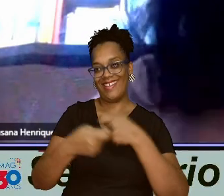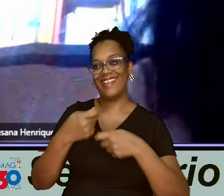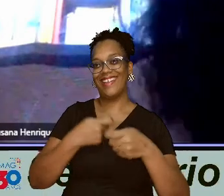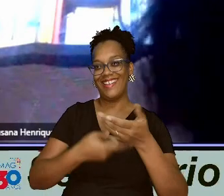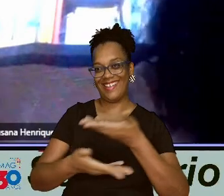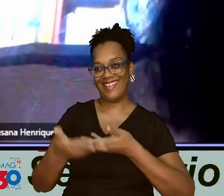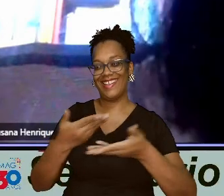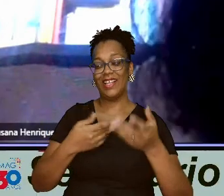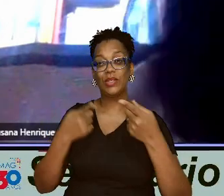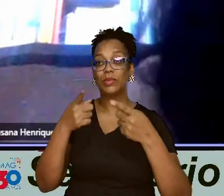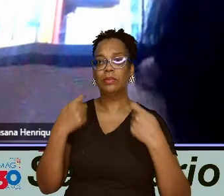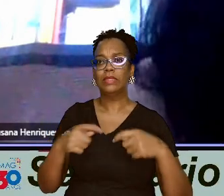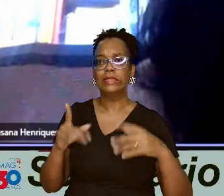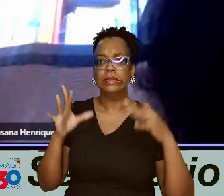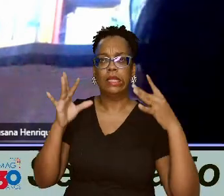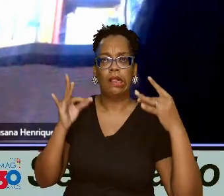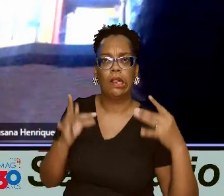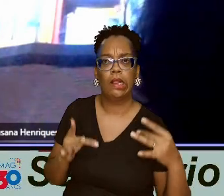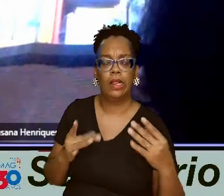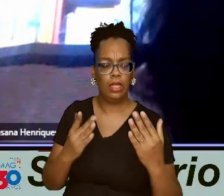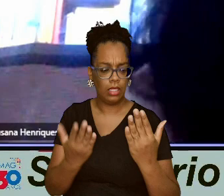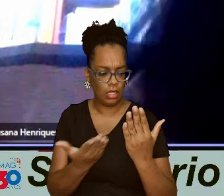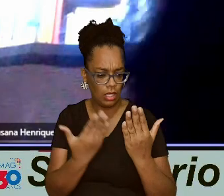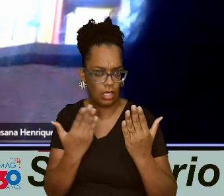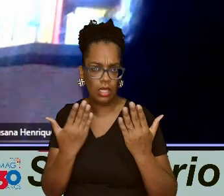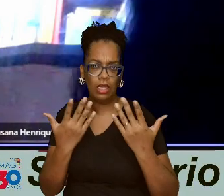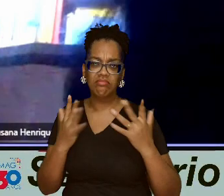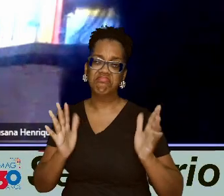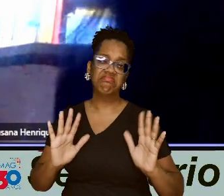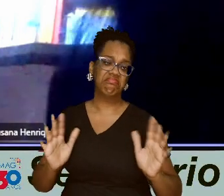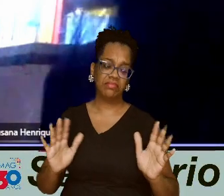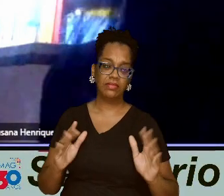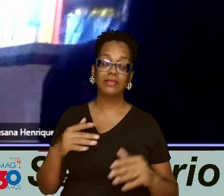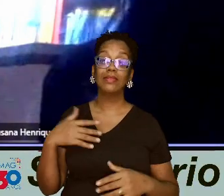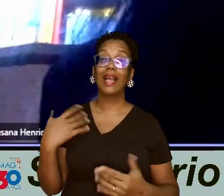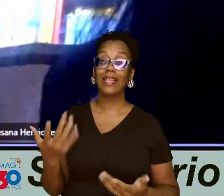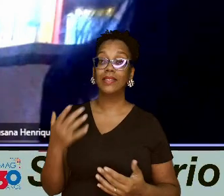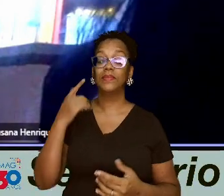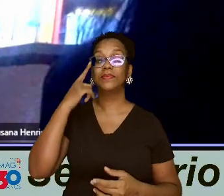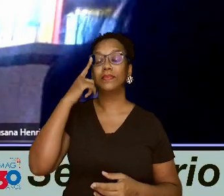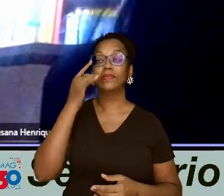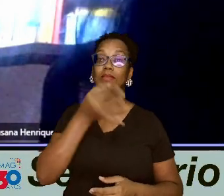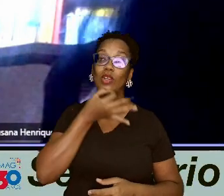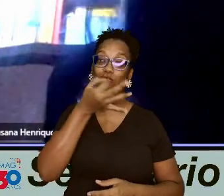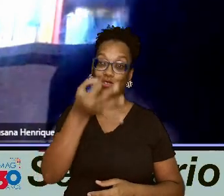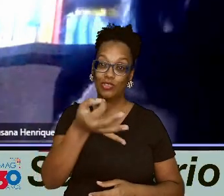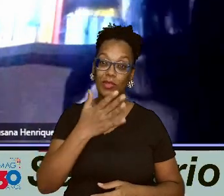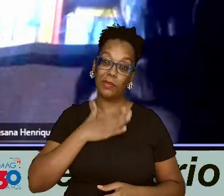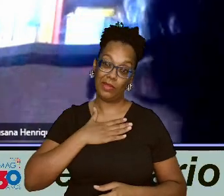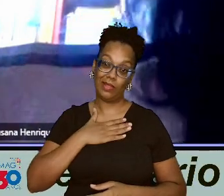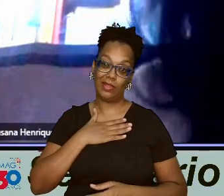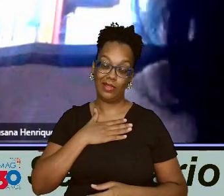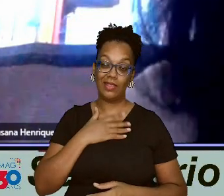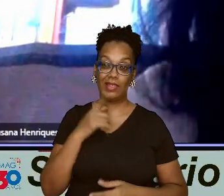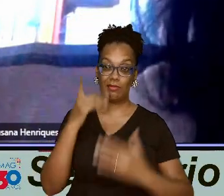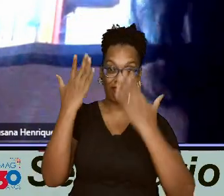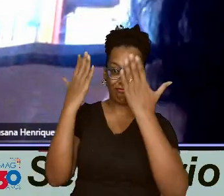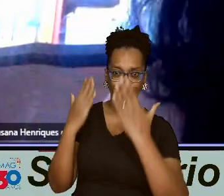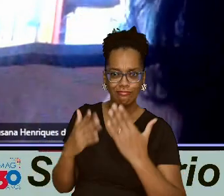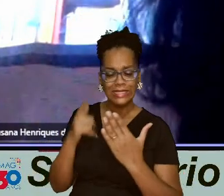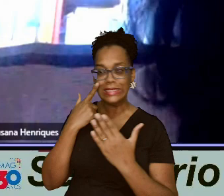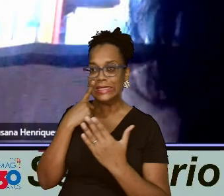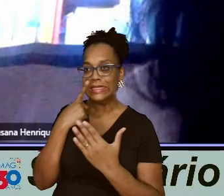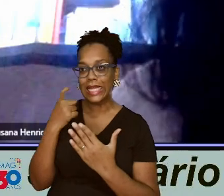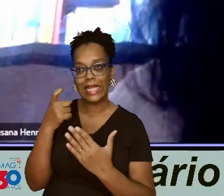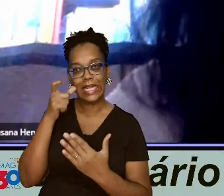precisa ficar minucioso, né, olhando um... E muitas vezes, e aí fica uma sugestão, porque acho que os dados de vocês são tão interessantes,